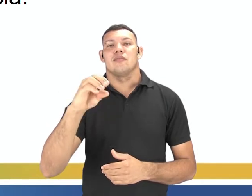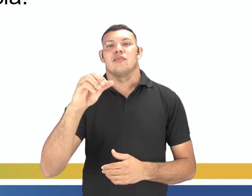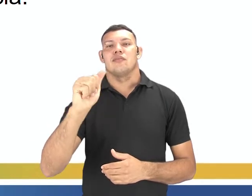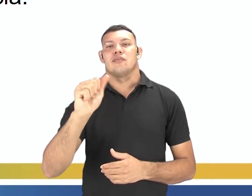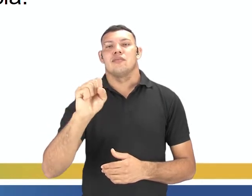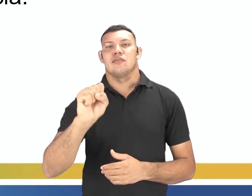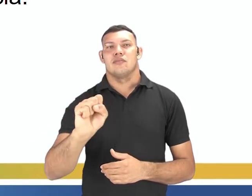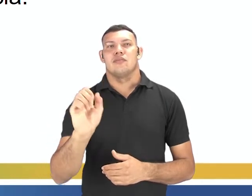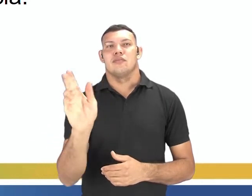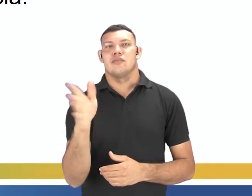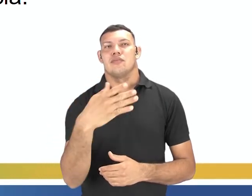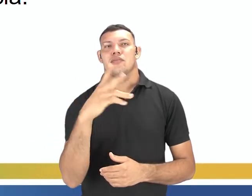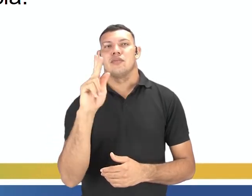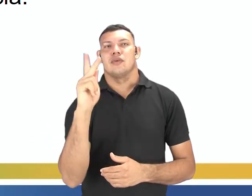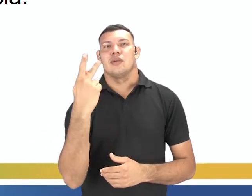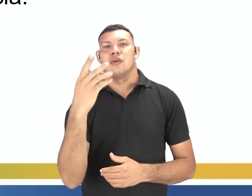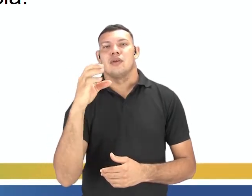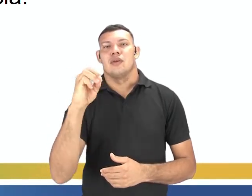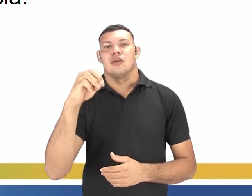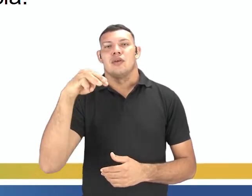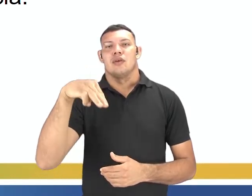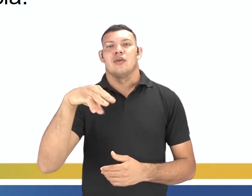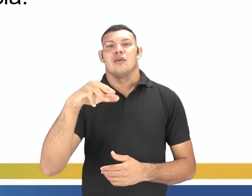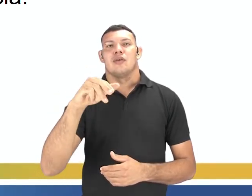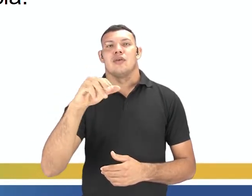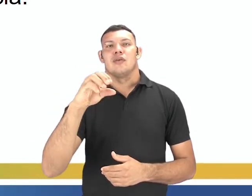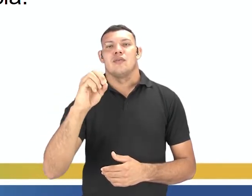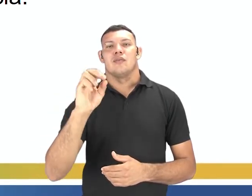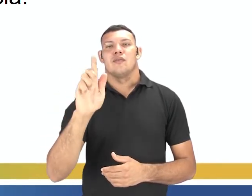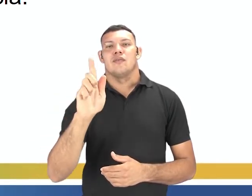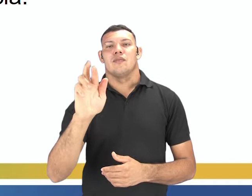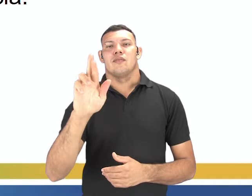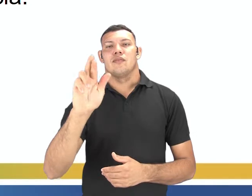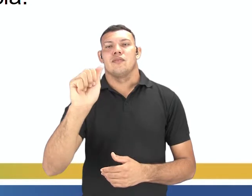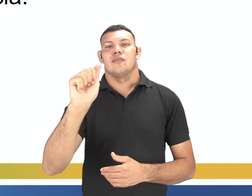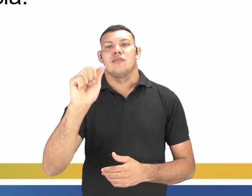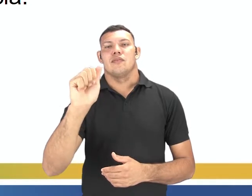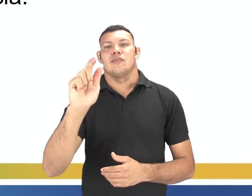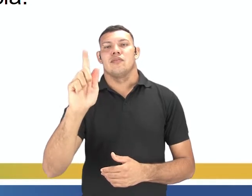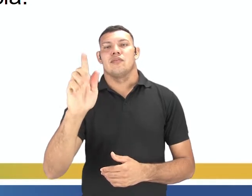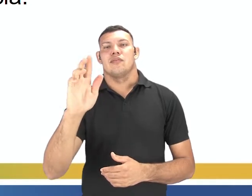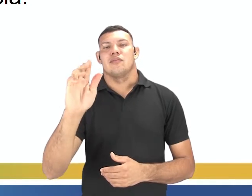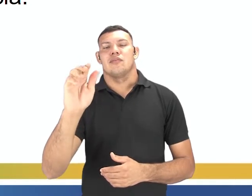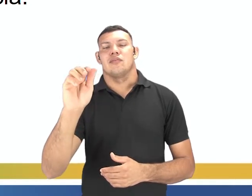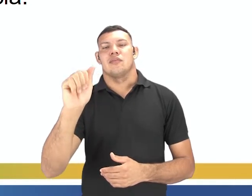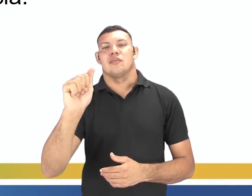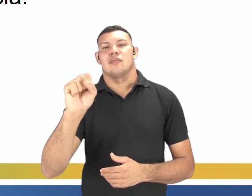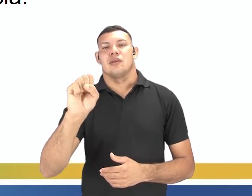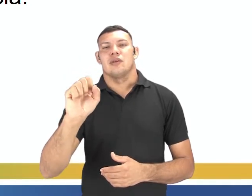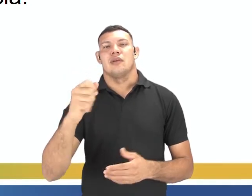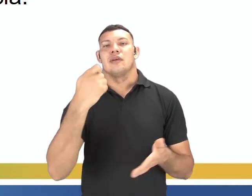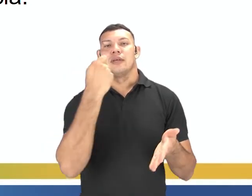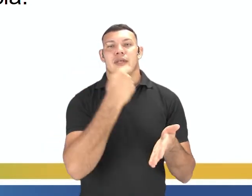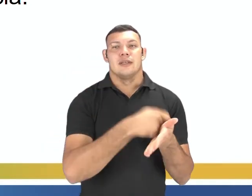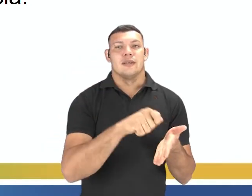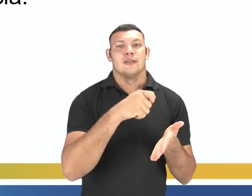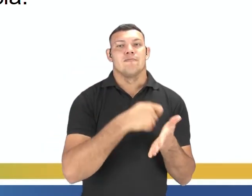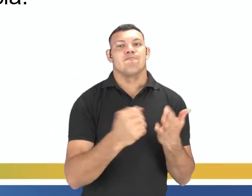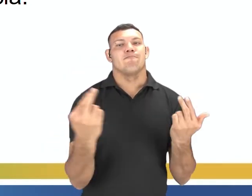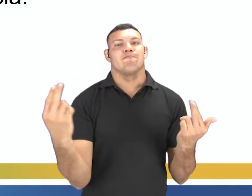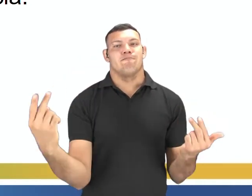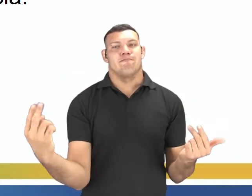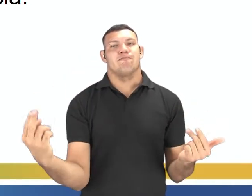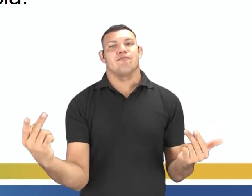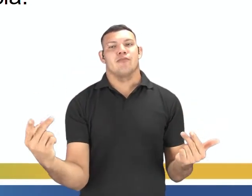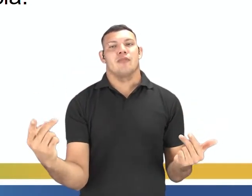Homógrafa, grafia, então única grafia. São palavras que possuem a mesma grafia, mas com pronúncia e